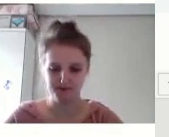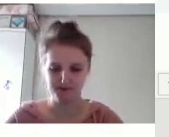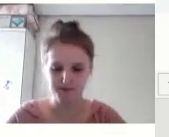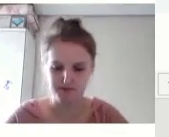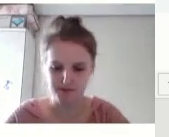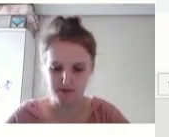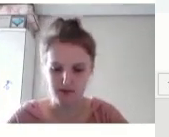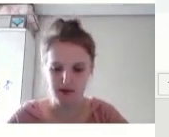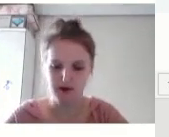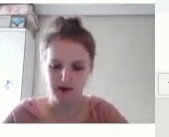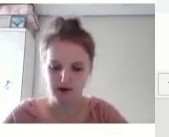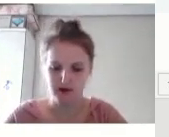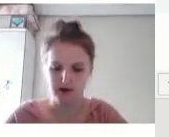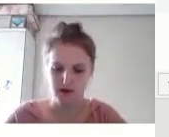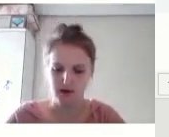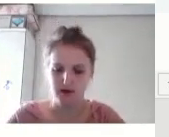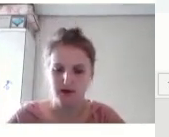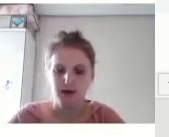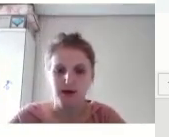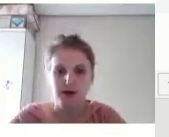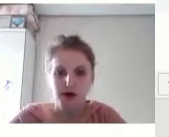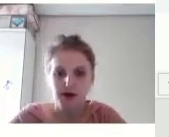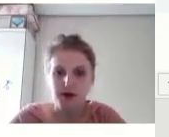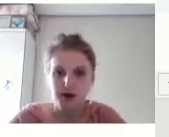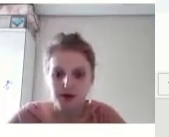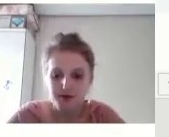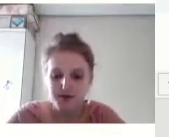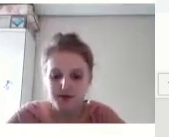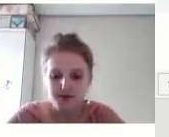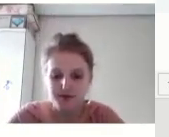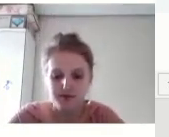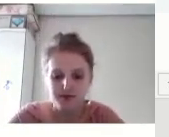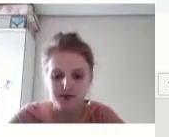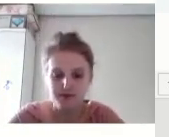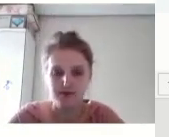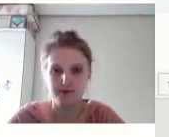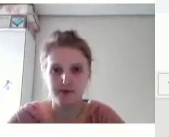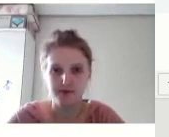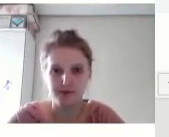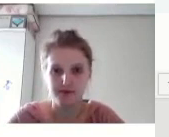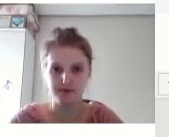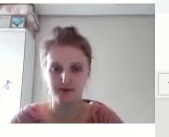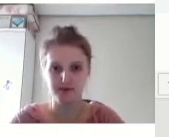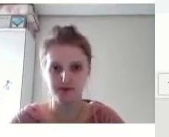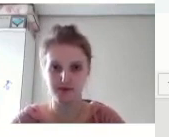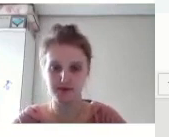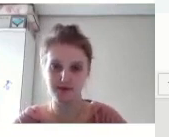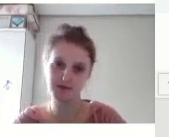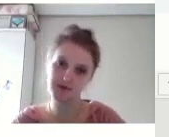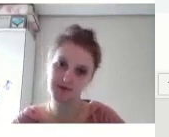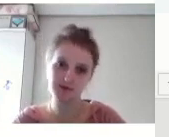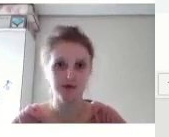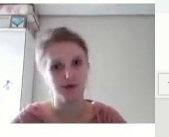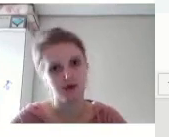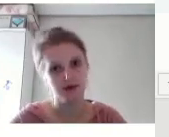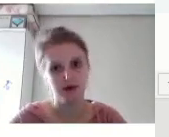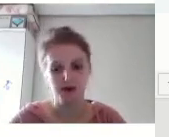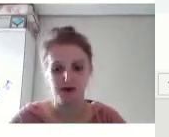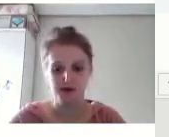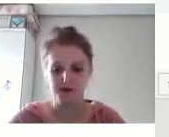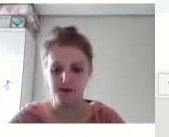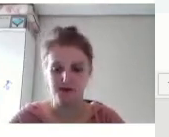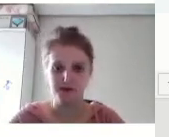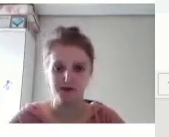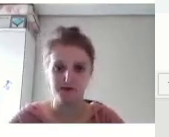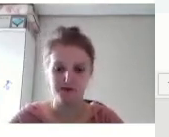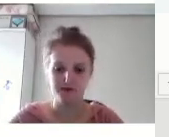do campo e a derivada temporal, perdão, do campo e do momento conjugado